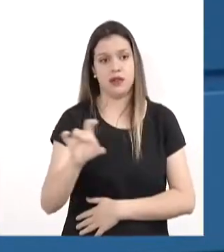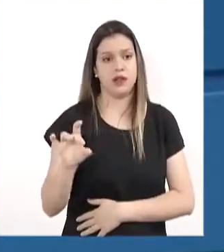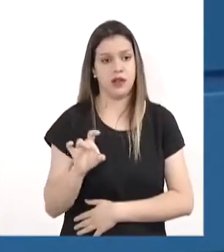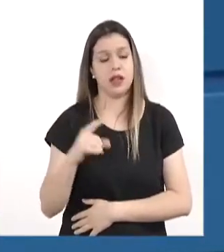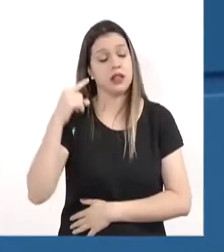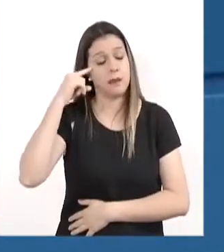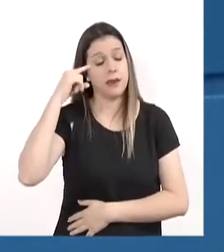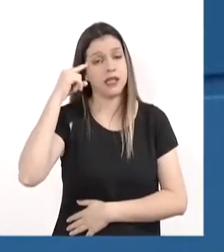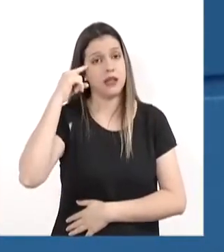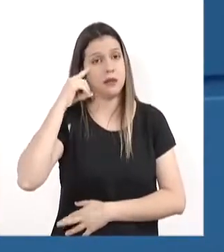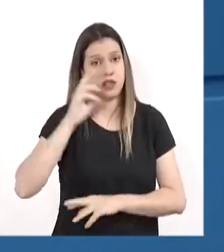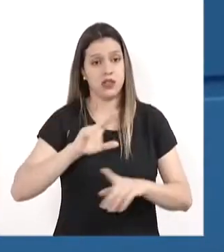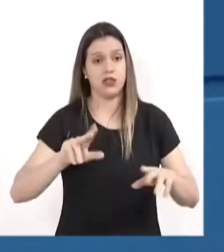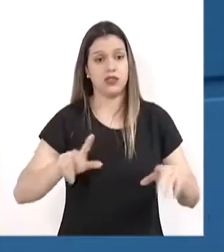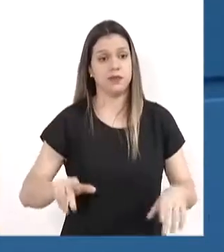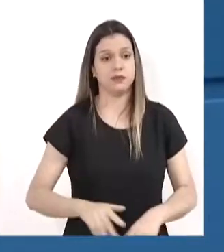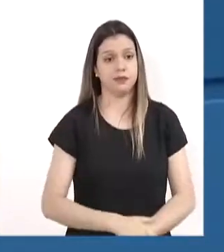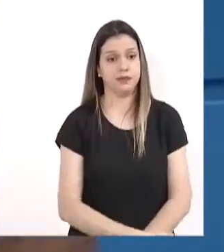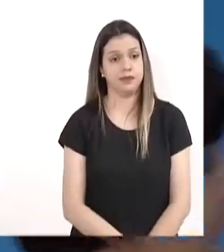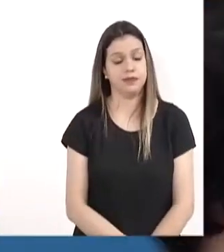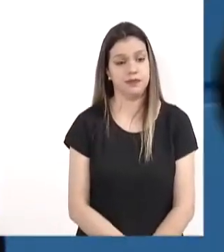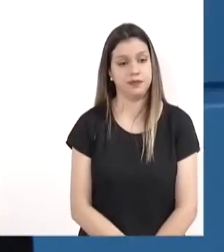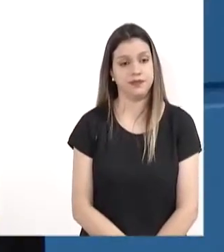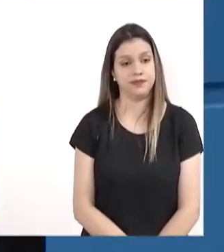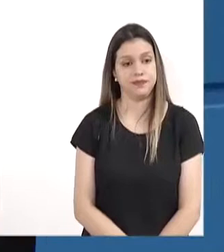pensar diferente. No que diz respeito